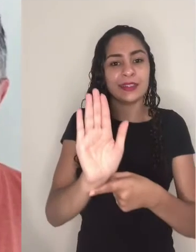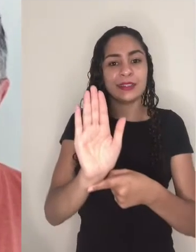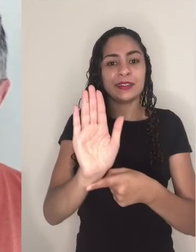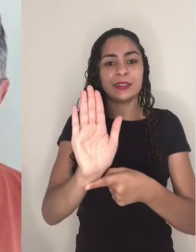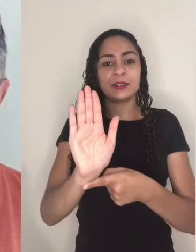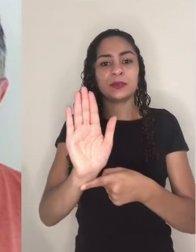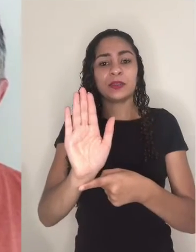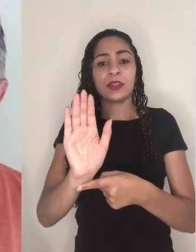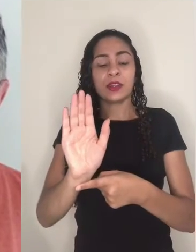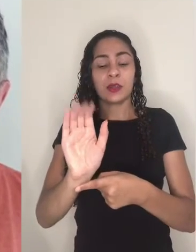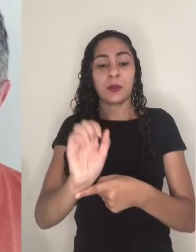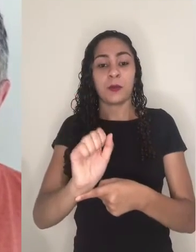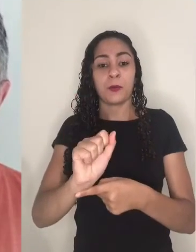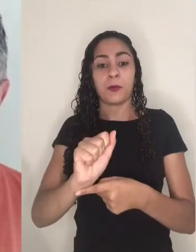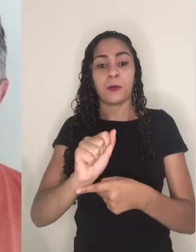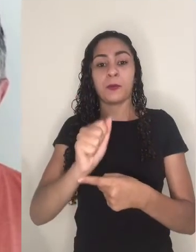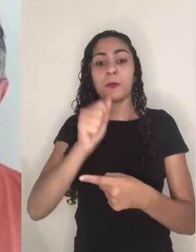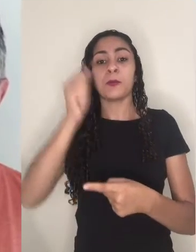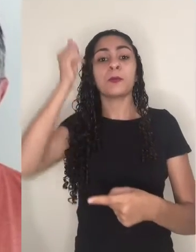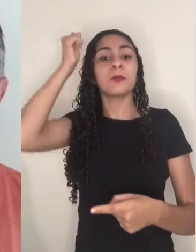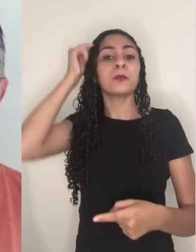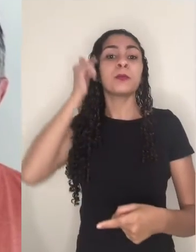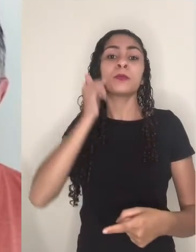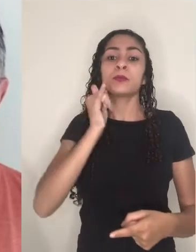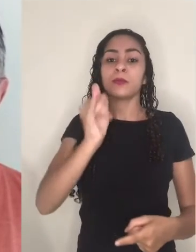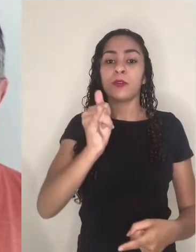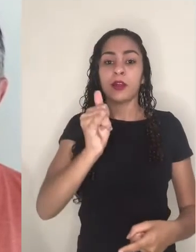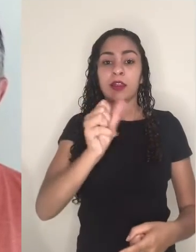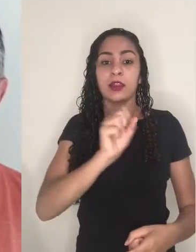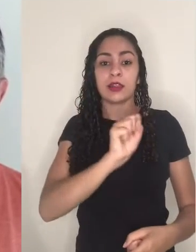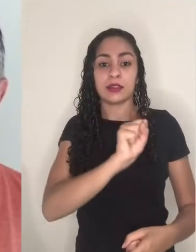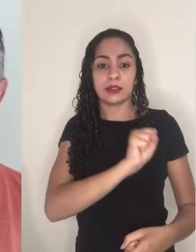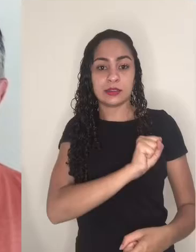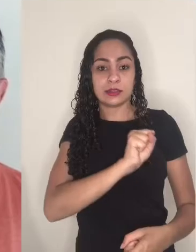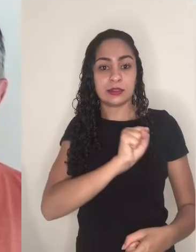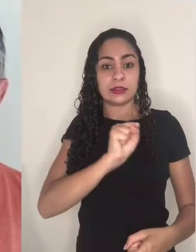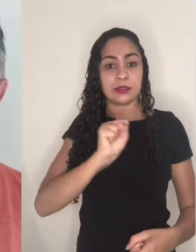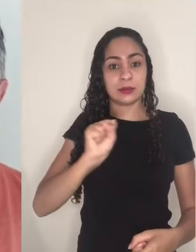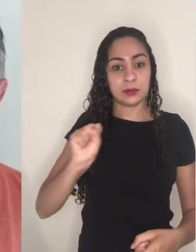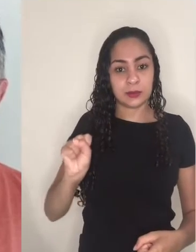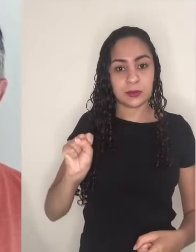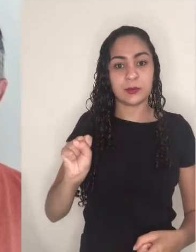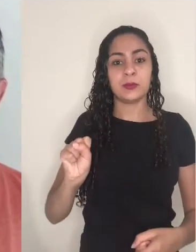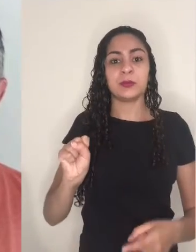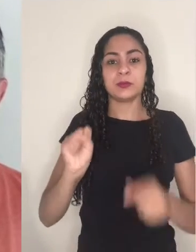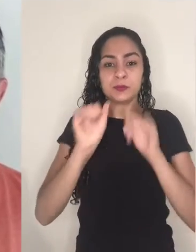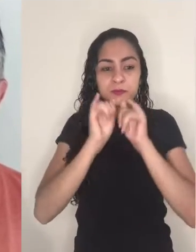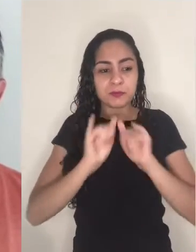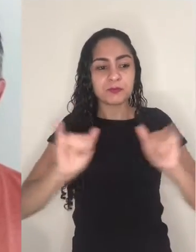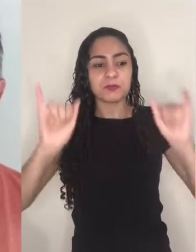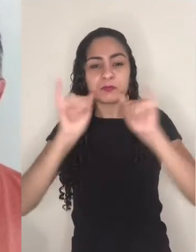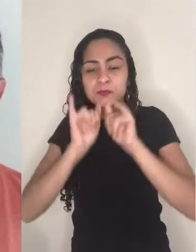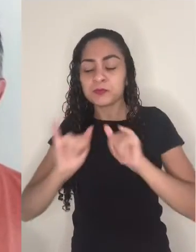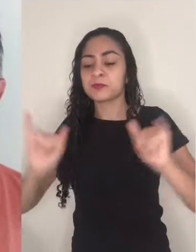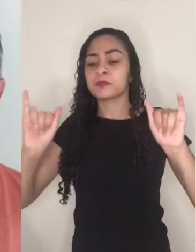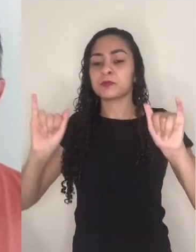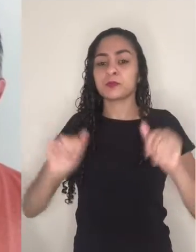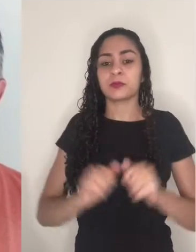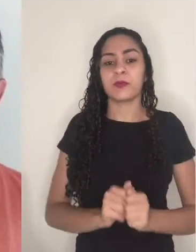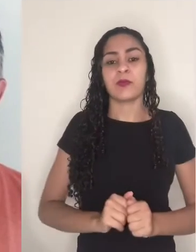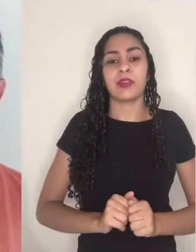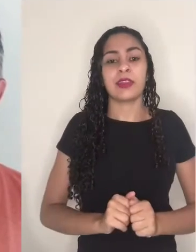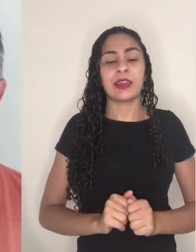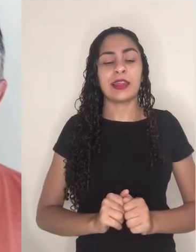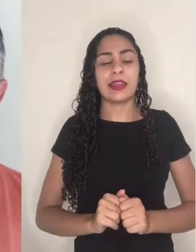santa unção, ele aguardava um melhor resultado. Então, difunde por todo o salmo